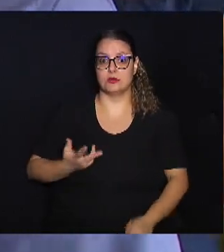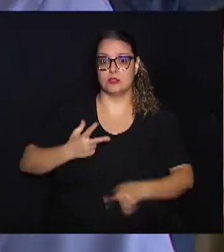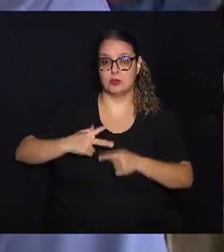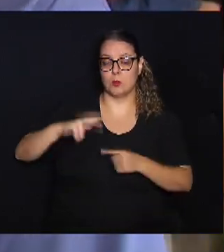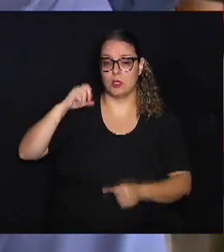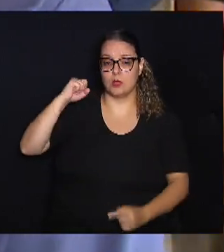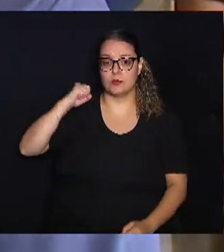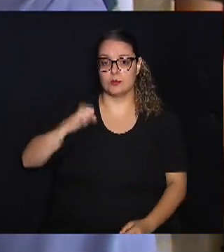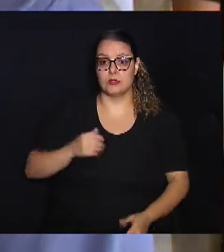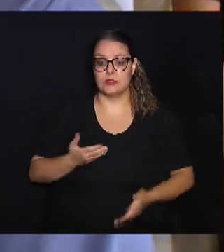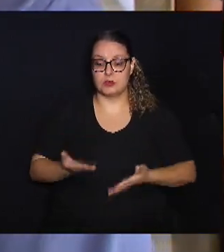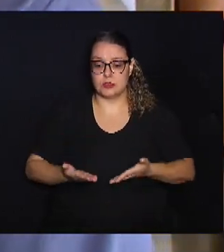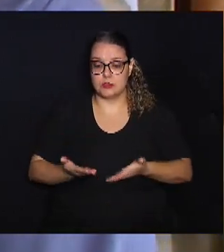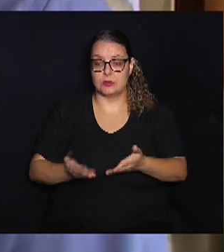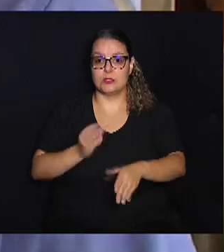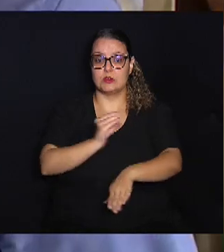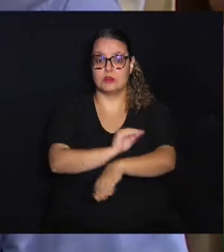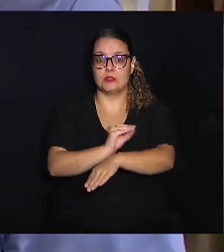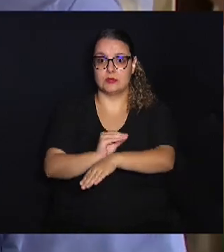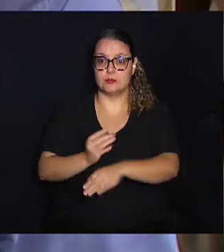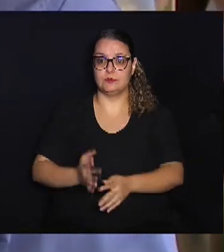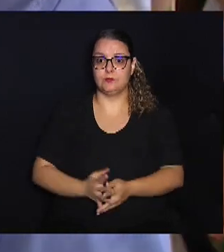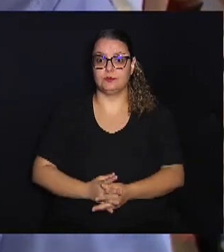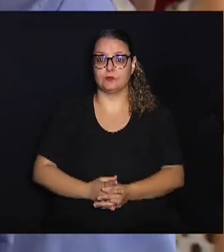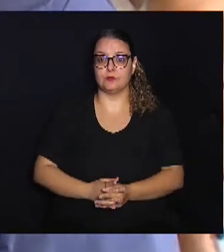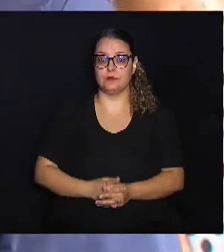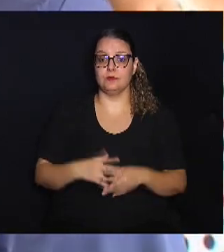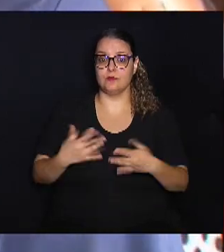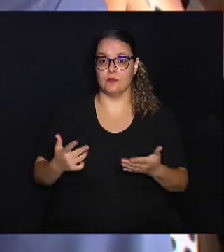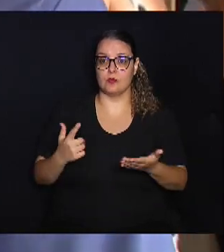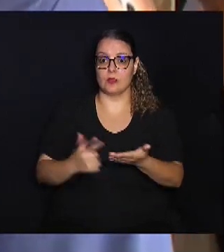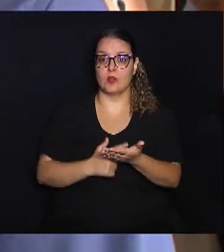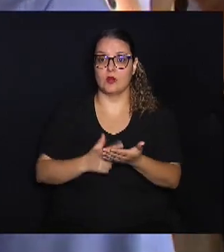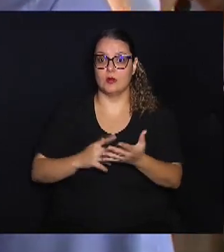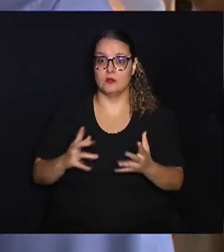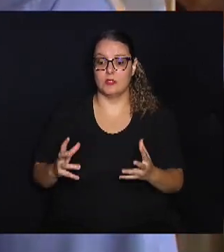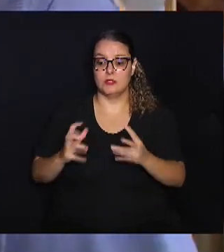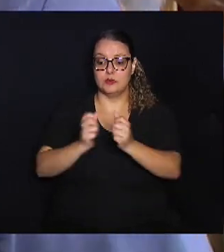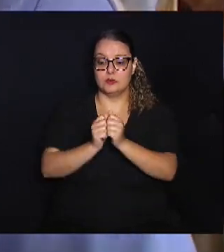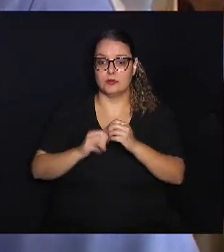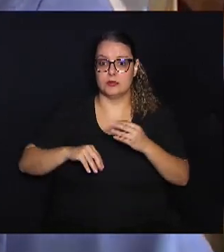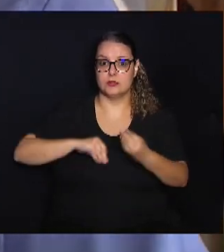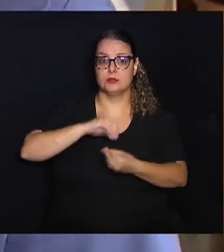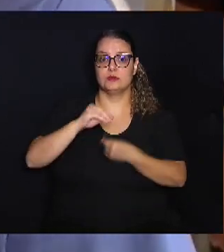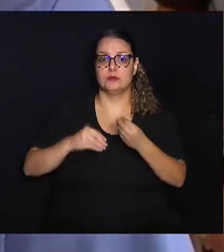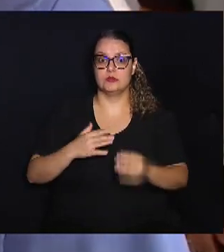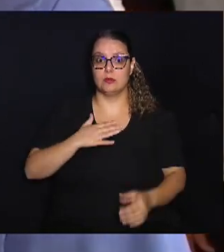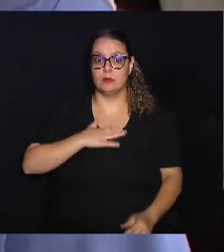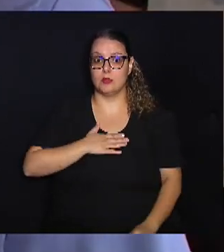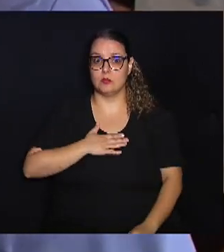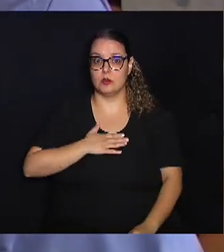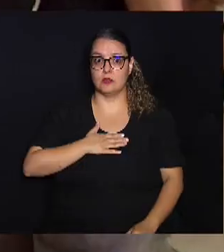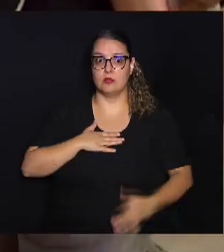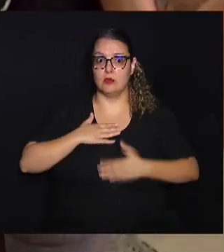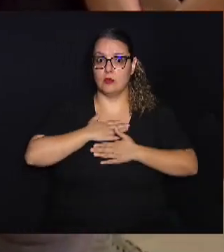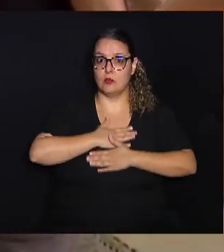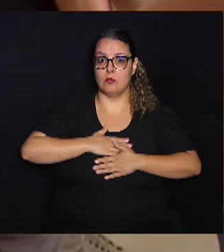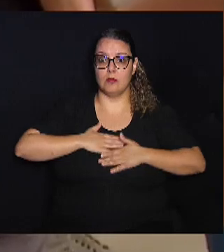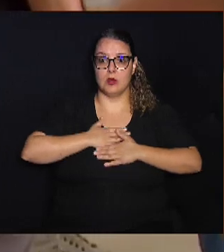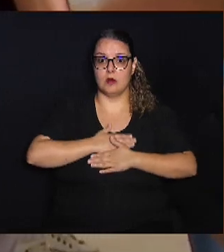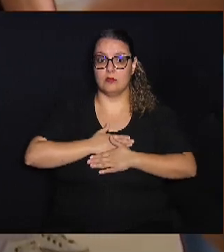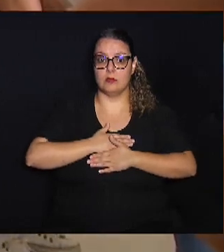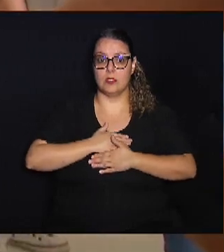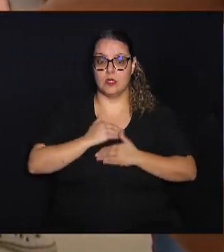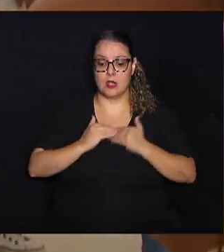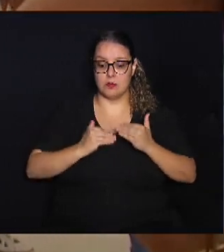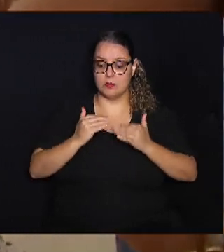essa conservação, essa preservação. Então o livro vem para amarrar tudo isso. Então para mim foi um grande prazer, uma recuperação